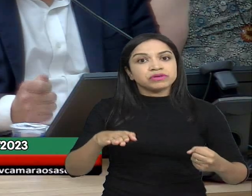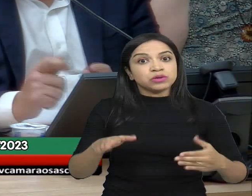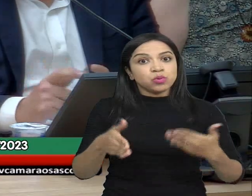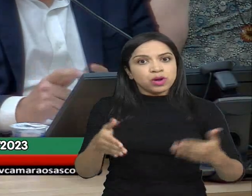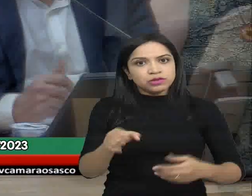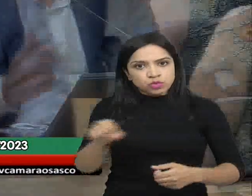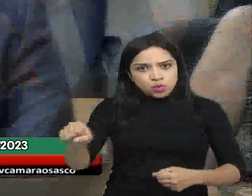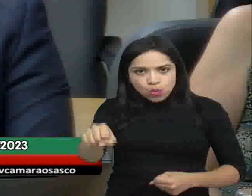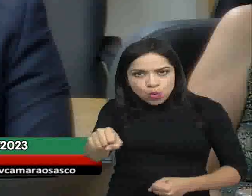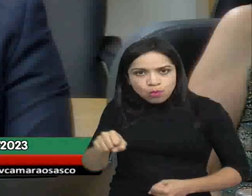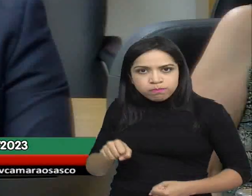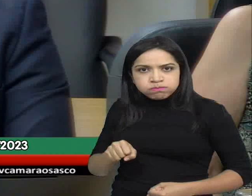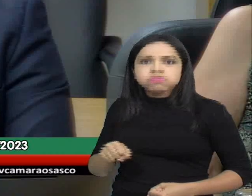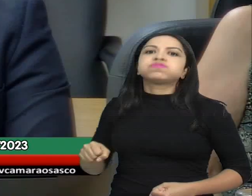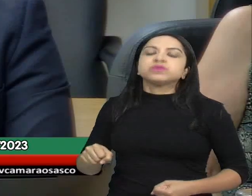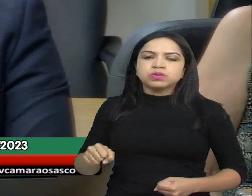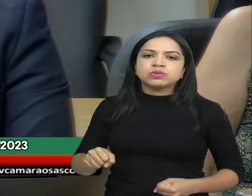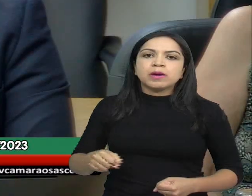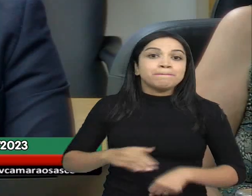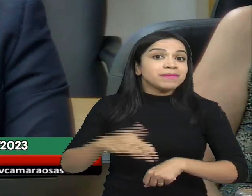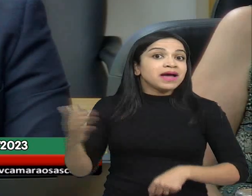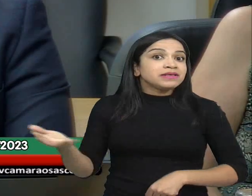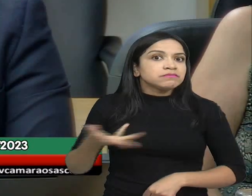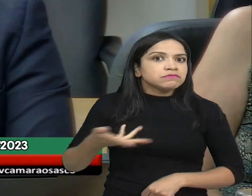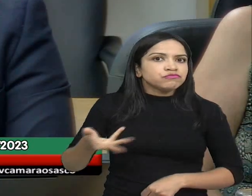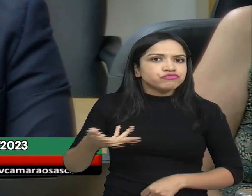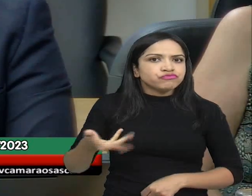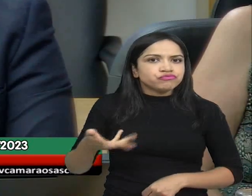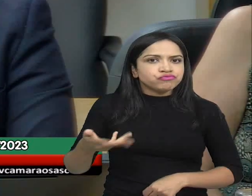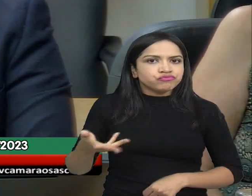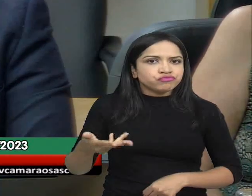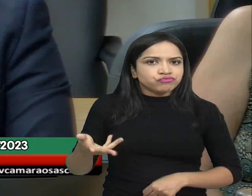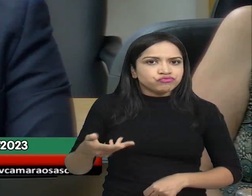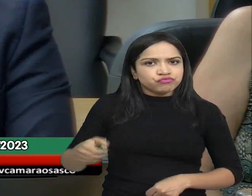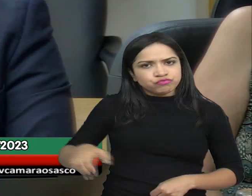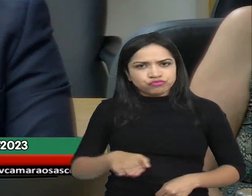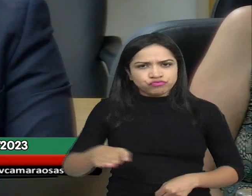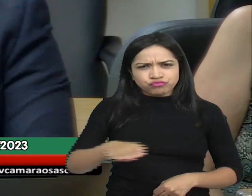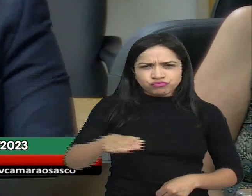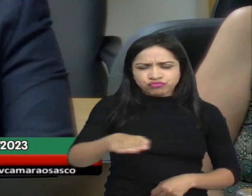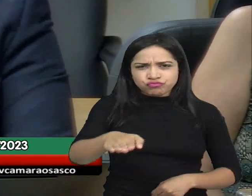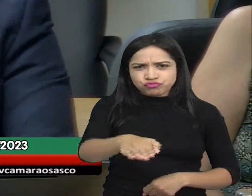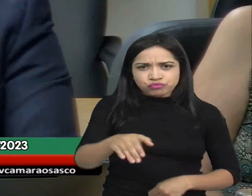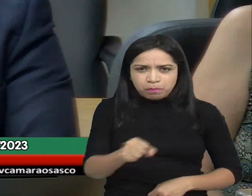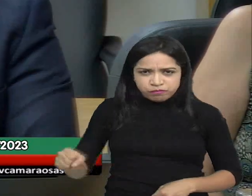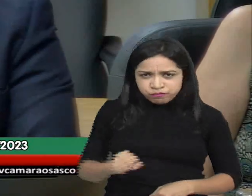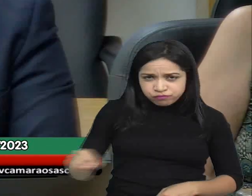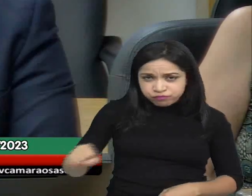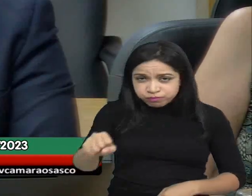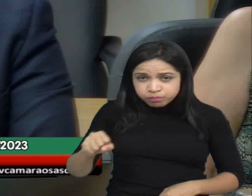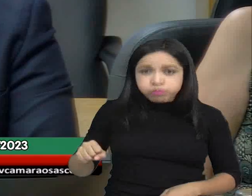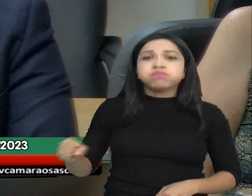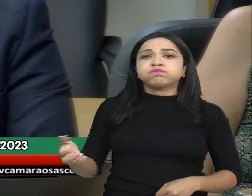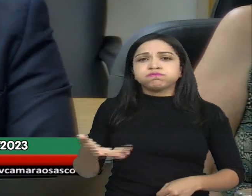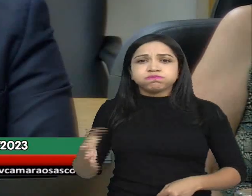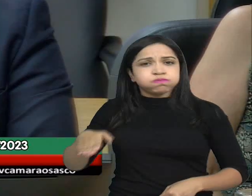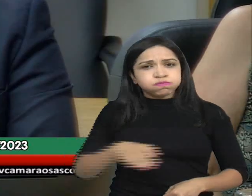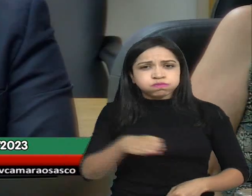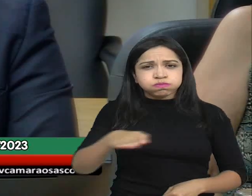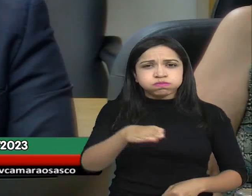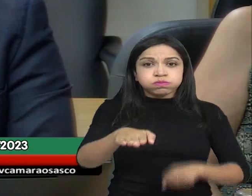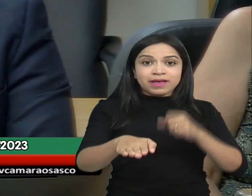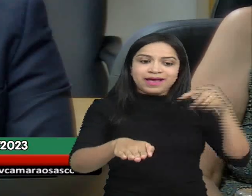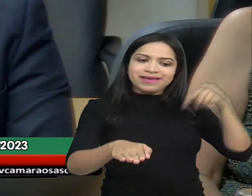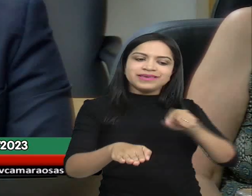ele, é onde que começa a ter o sintoma. Sair fumaça do escapamento, o motor é fraco, não sobra uma subida. E